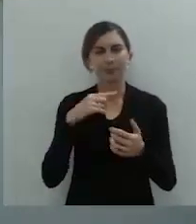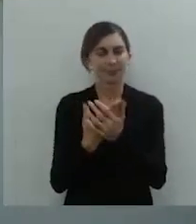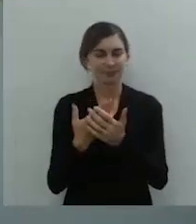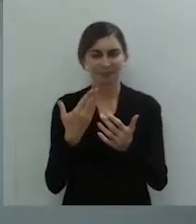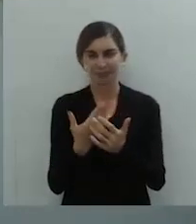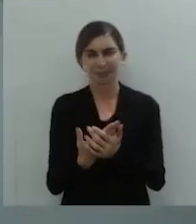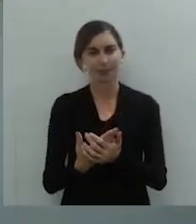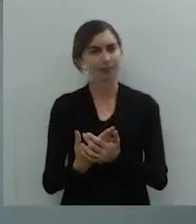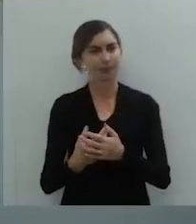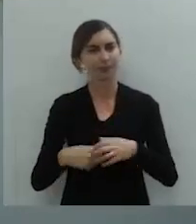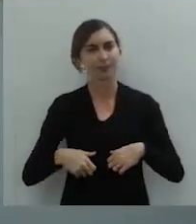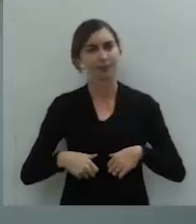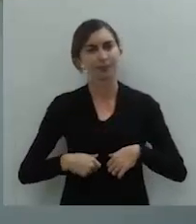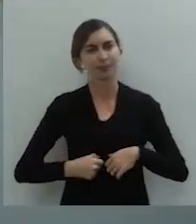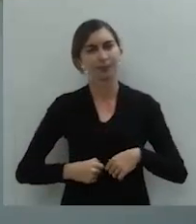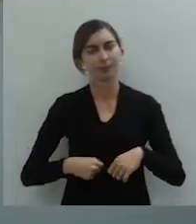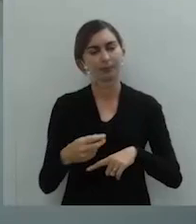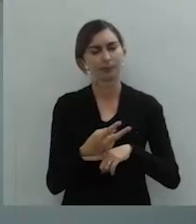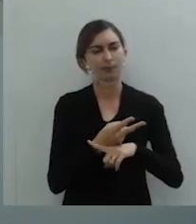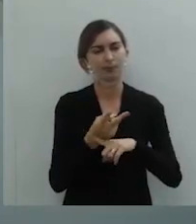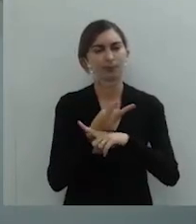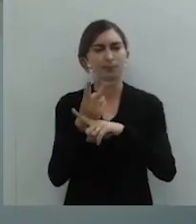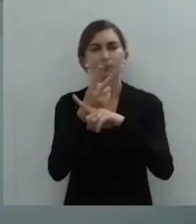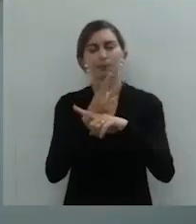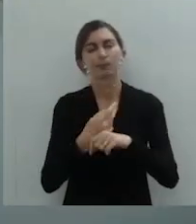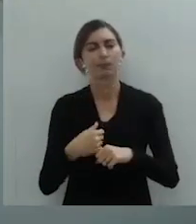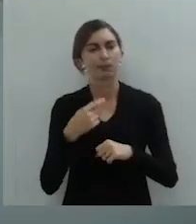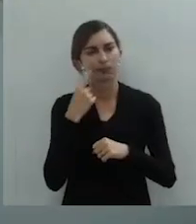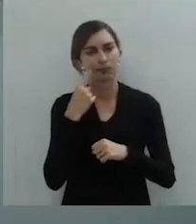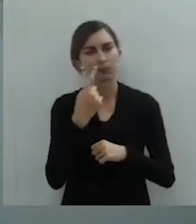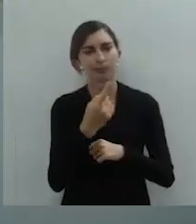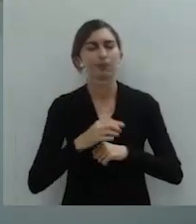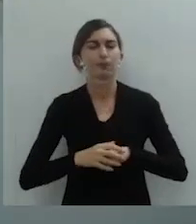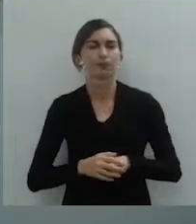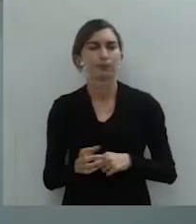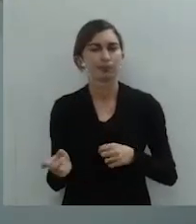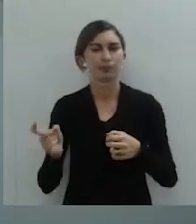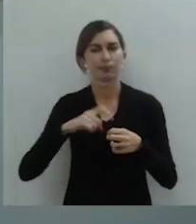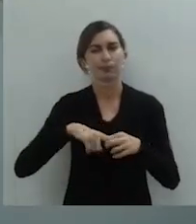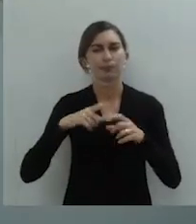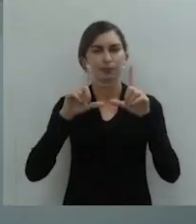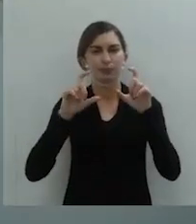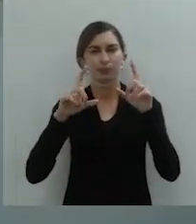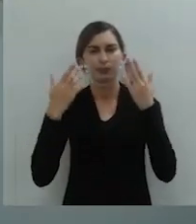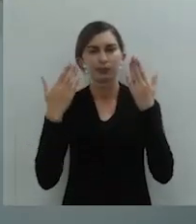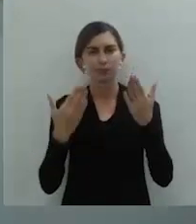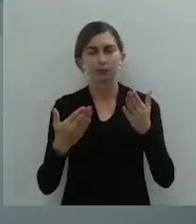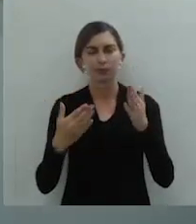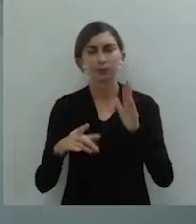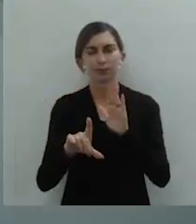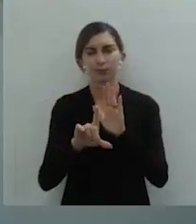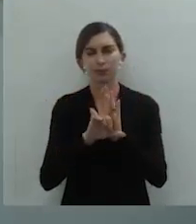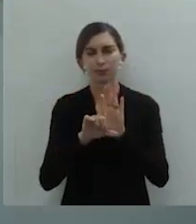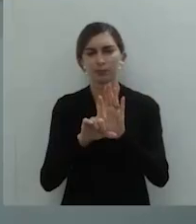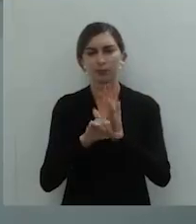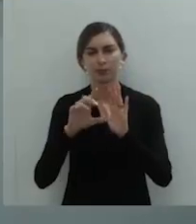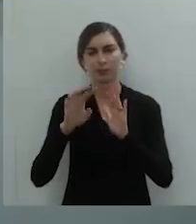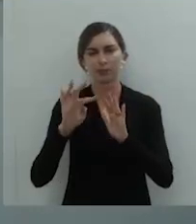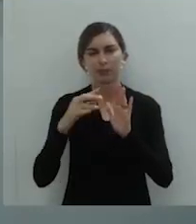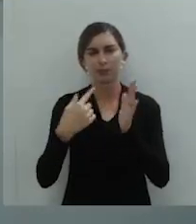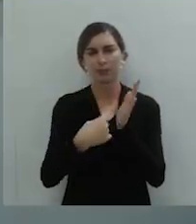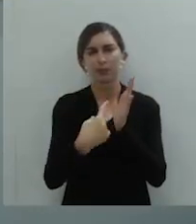estudo sobre essa exploração. Vamos voltar à imagem do Tratado de